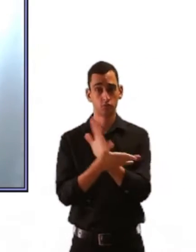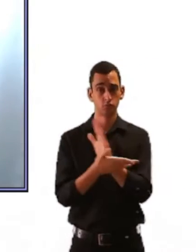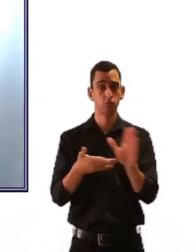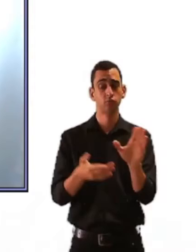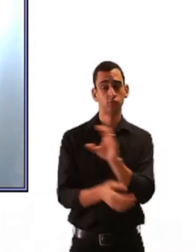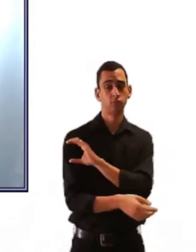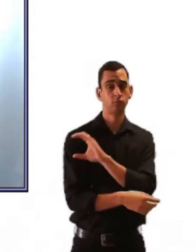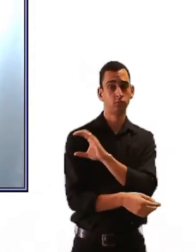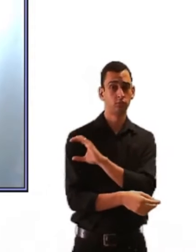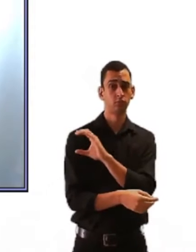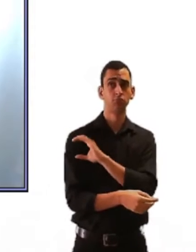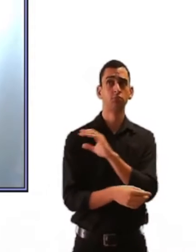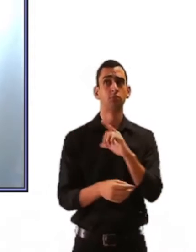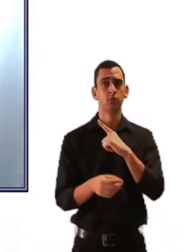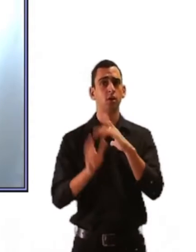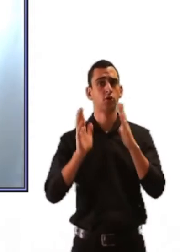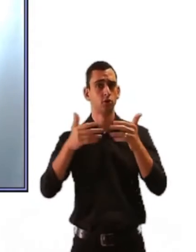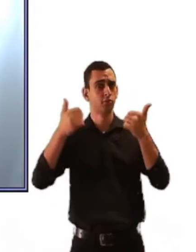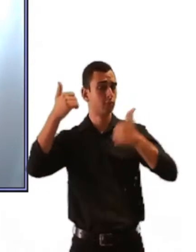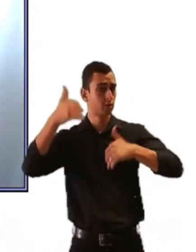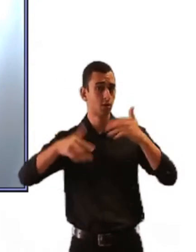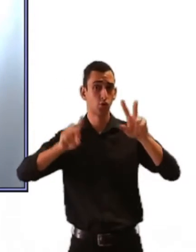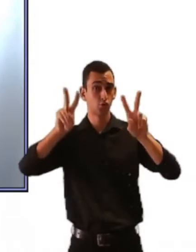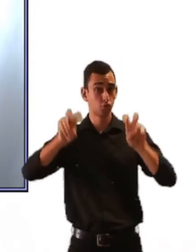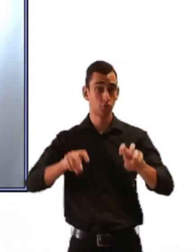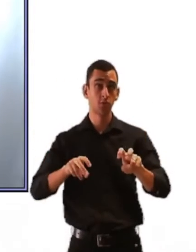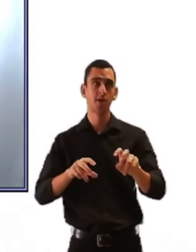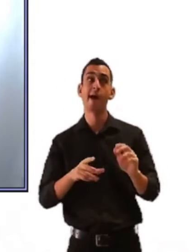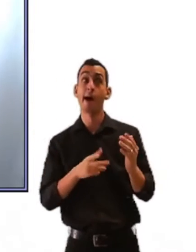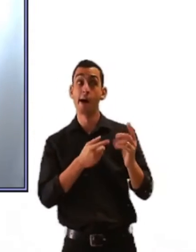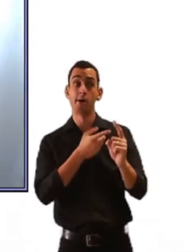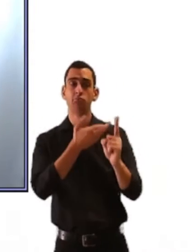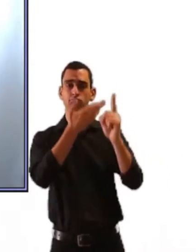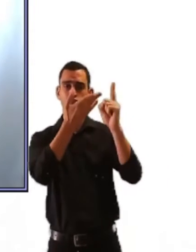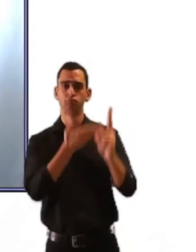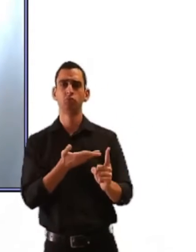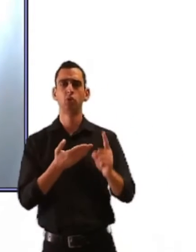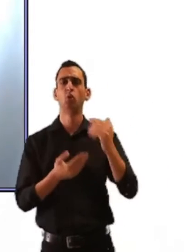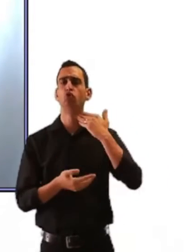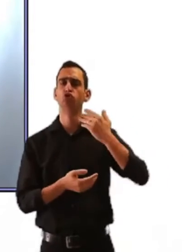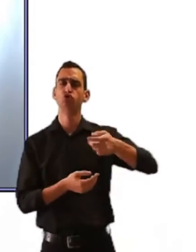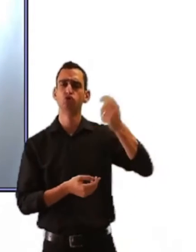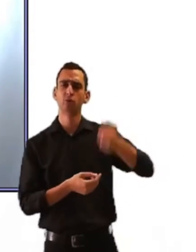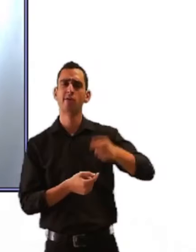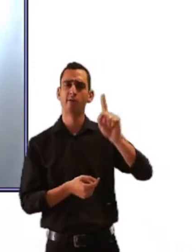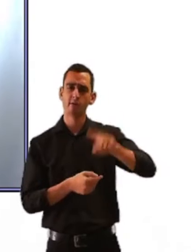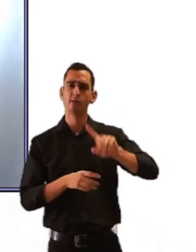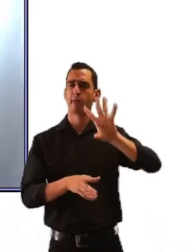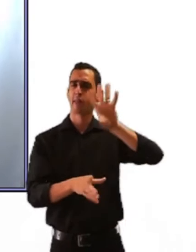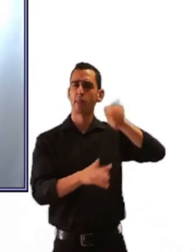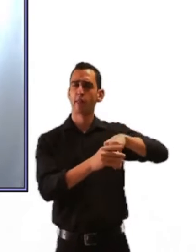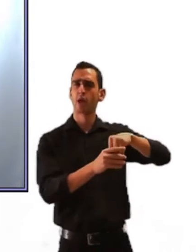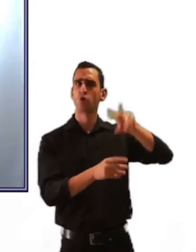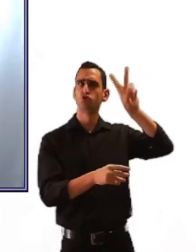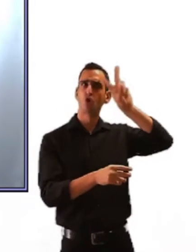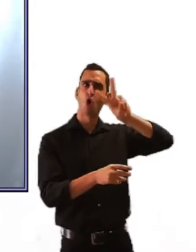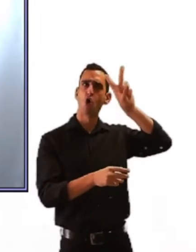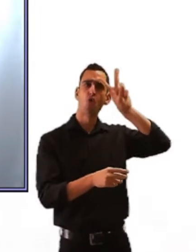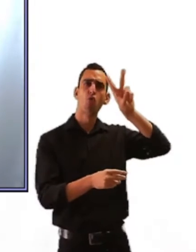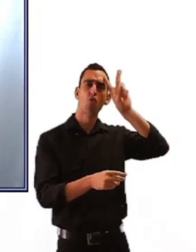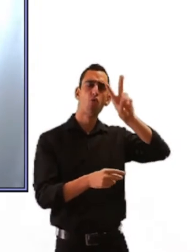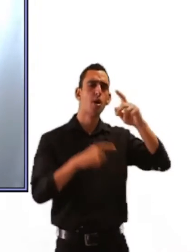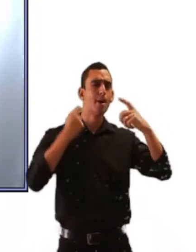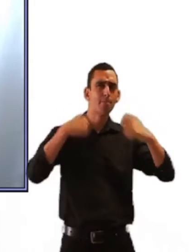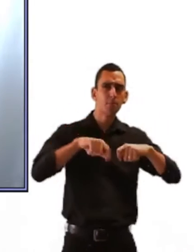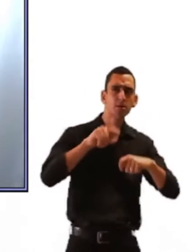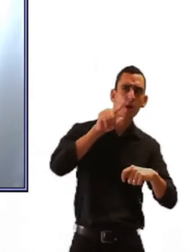vão dizer assim: ah, o juiz ele é um historiador, né? O juiz ele tem que descobrir